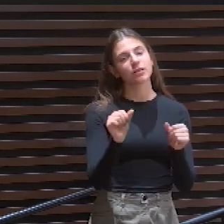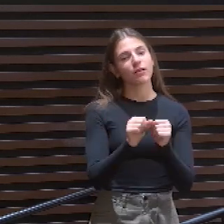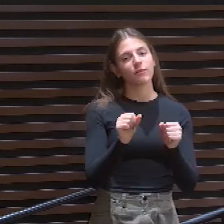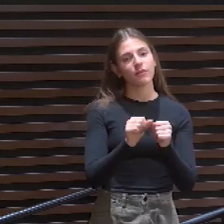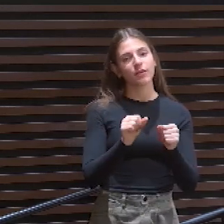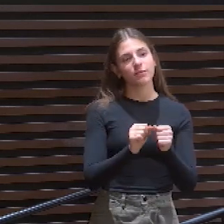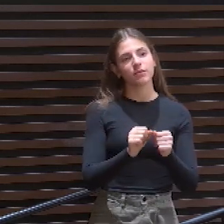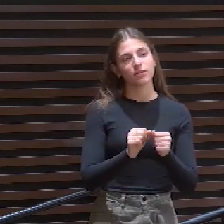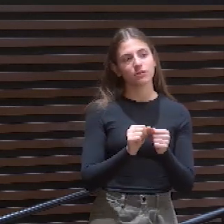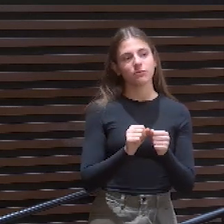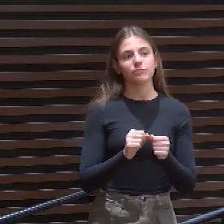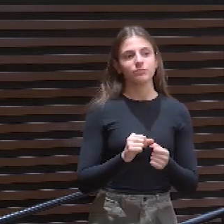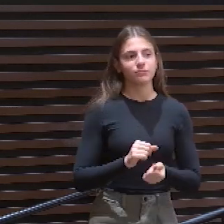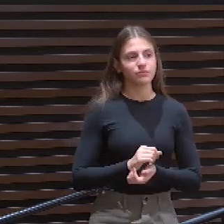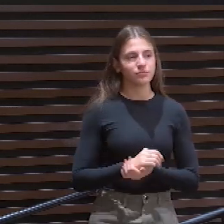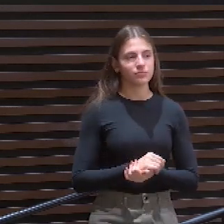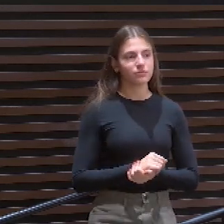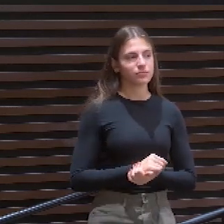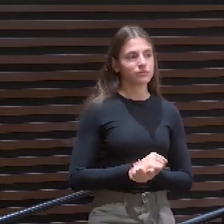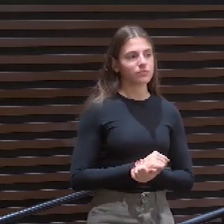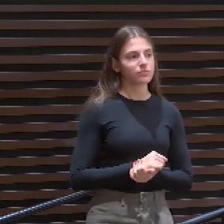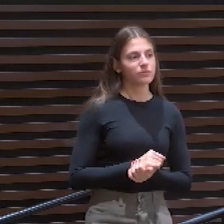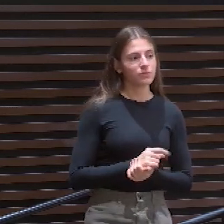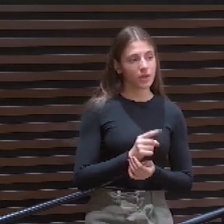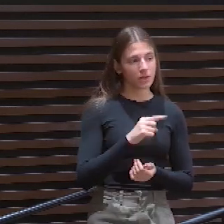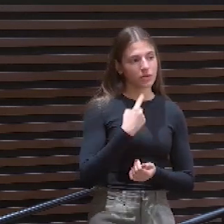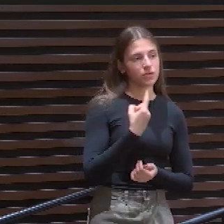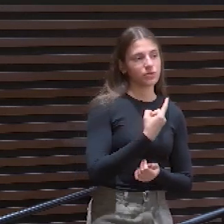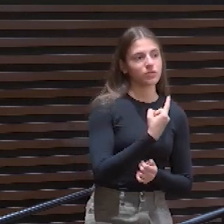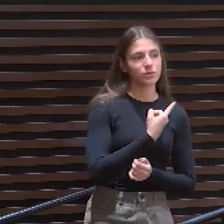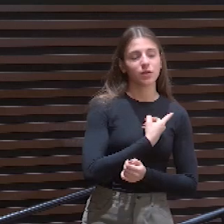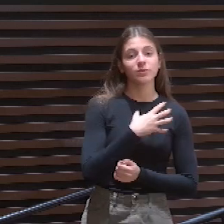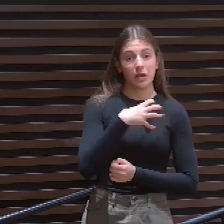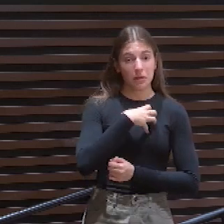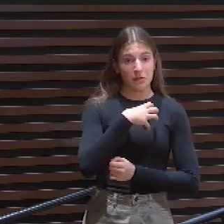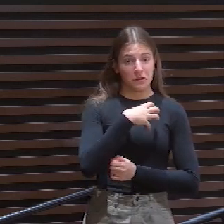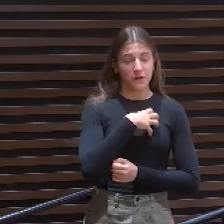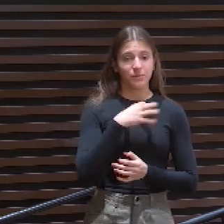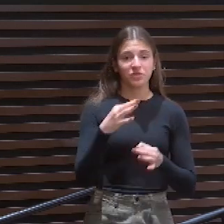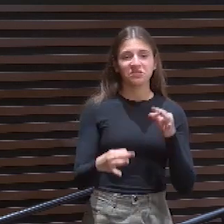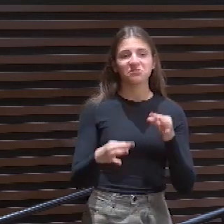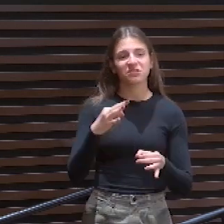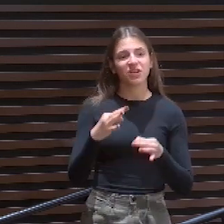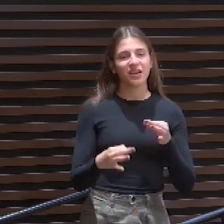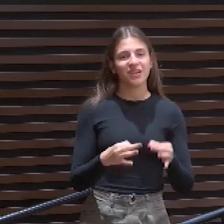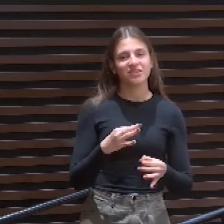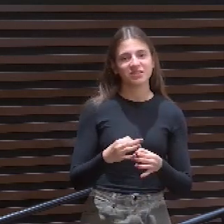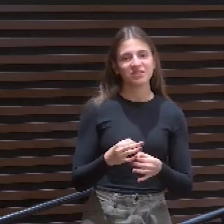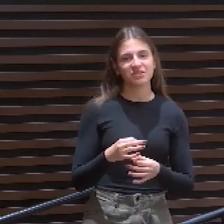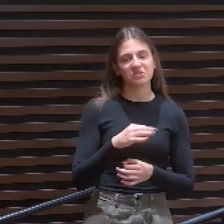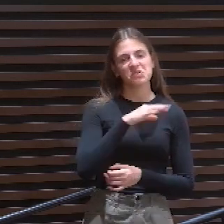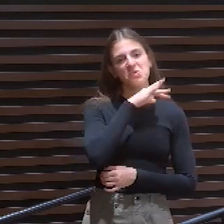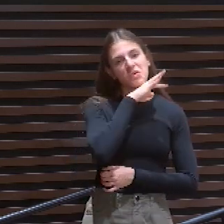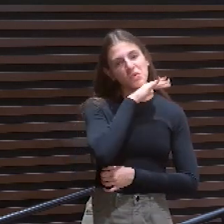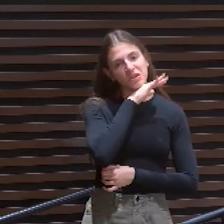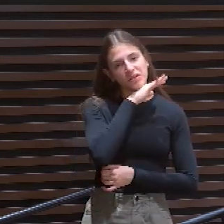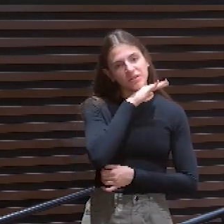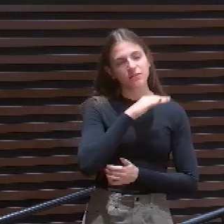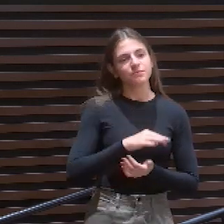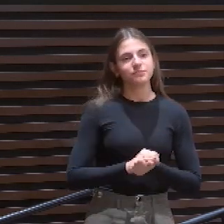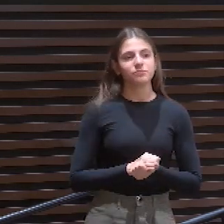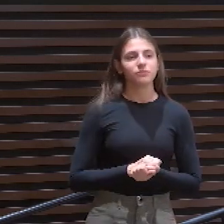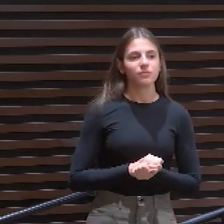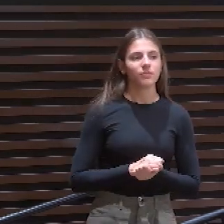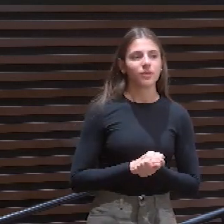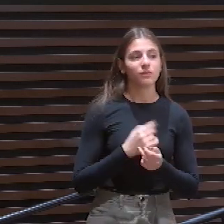olhar claramente. E os nossos critérios realmente são horríveis, né? Vou contar uma historinha aqui para ver como